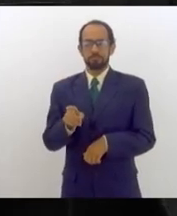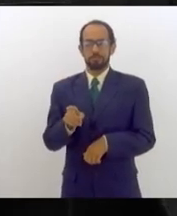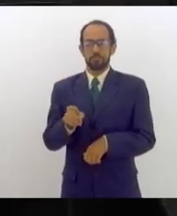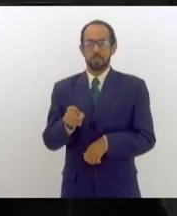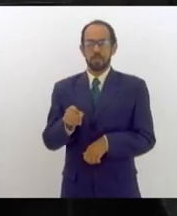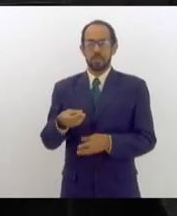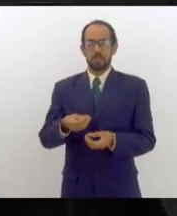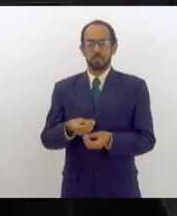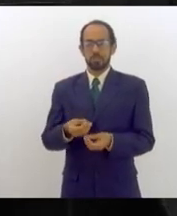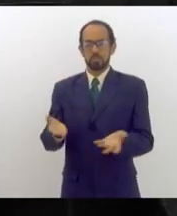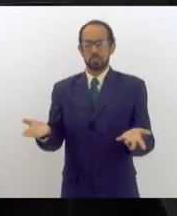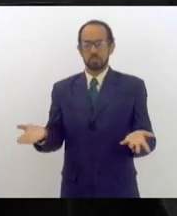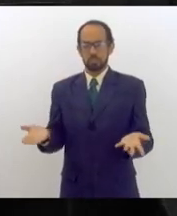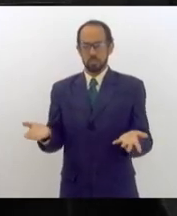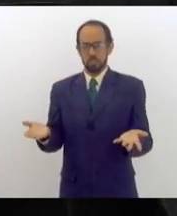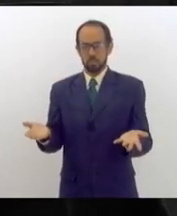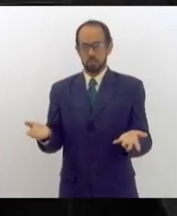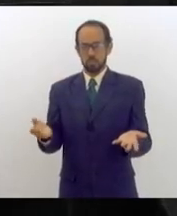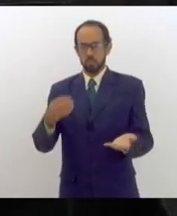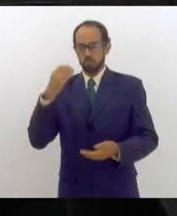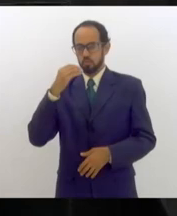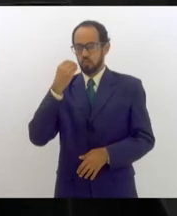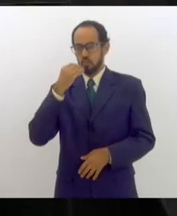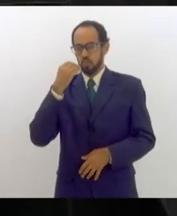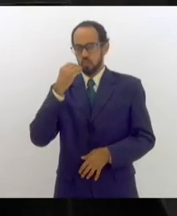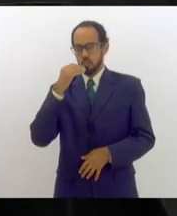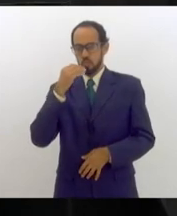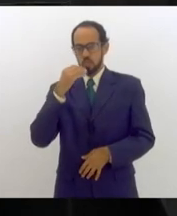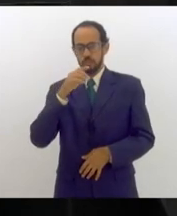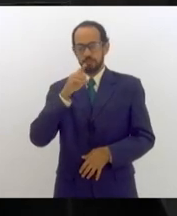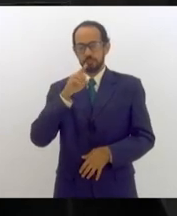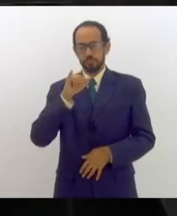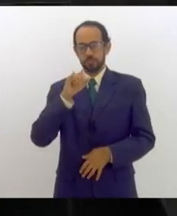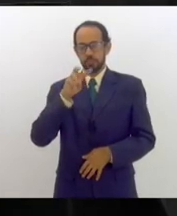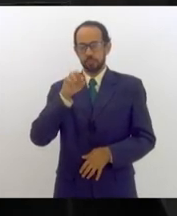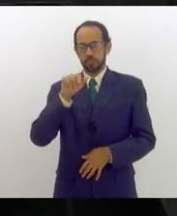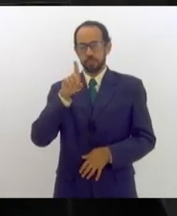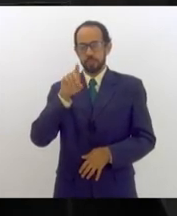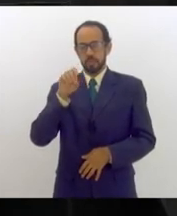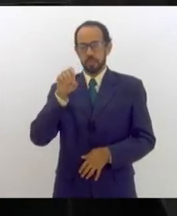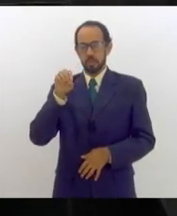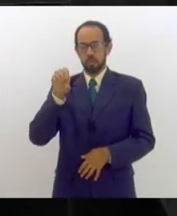distribuiu de dividendo em 2022